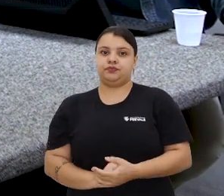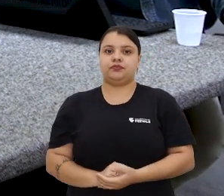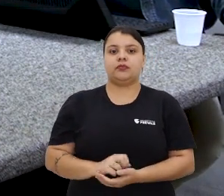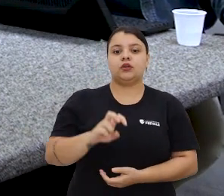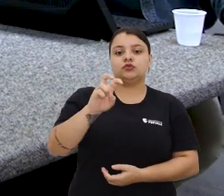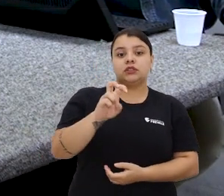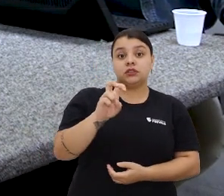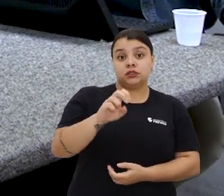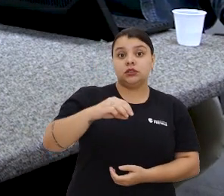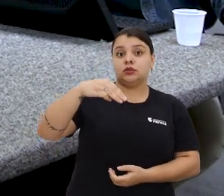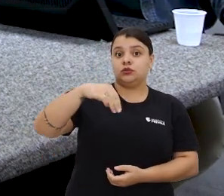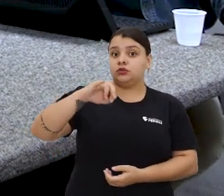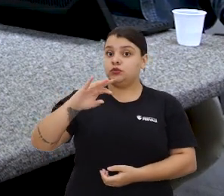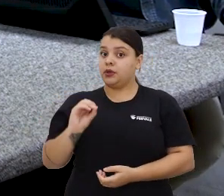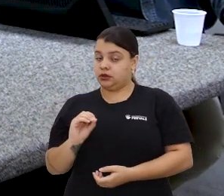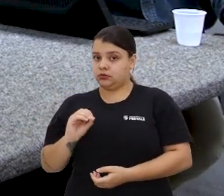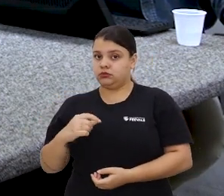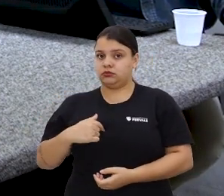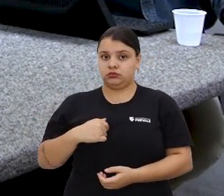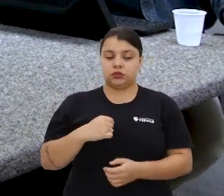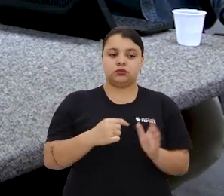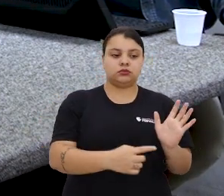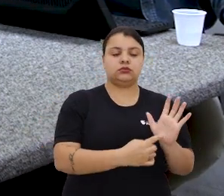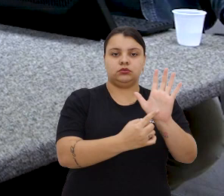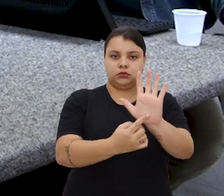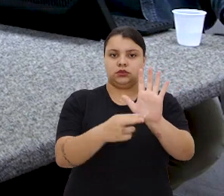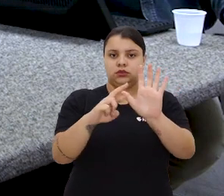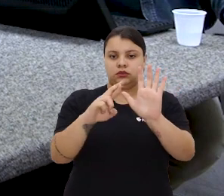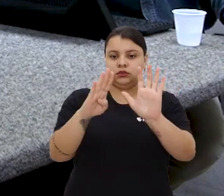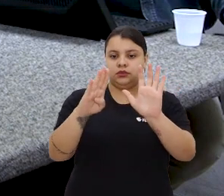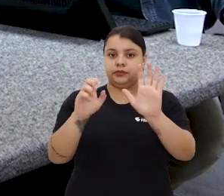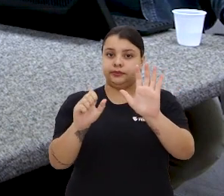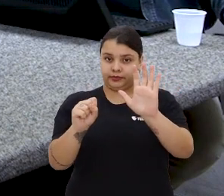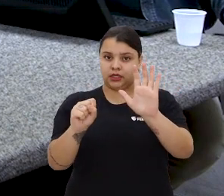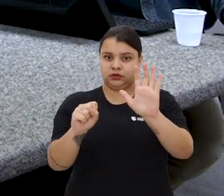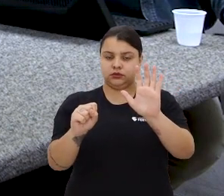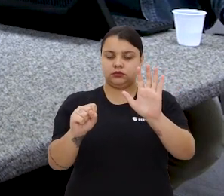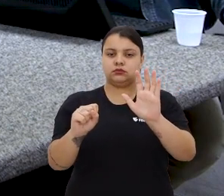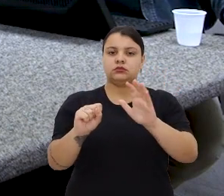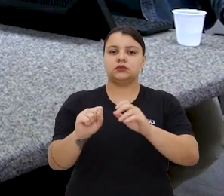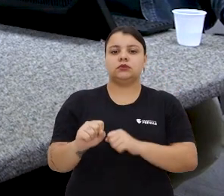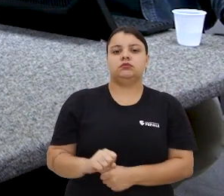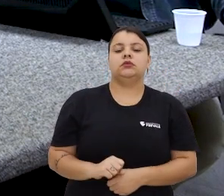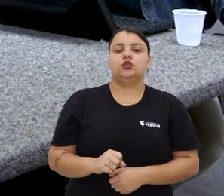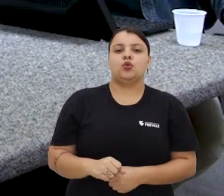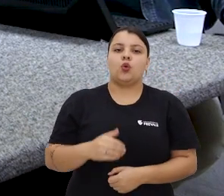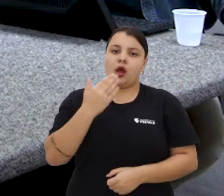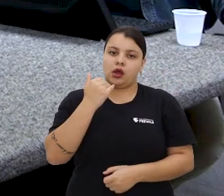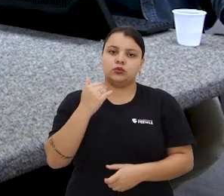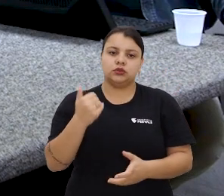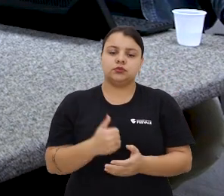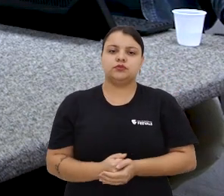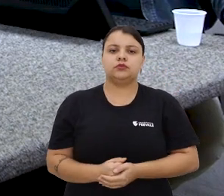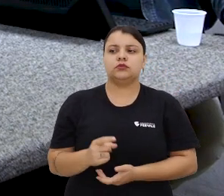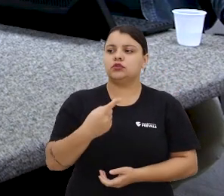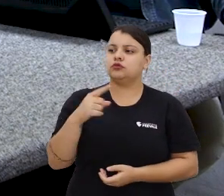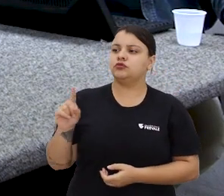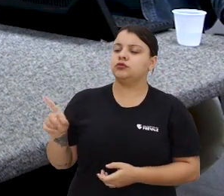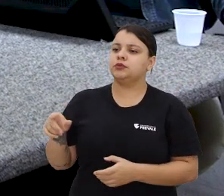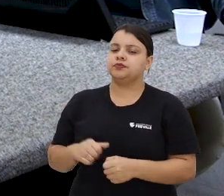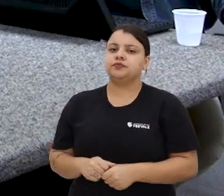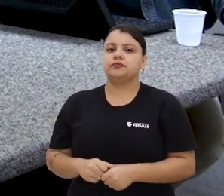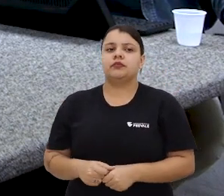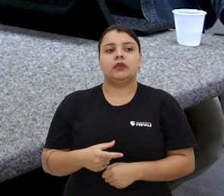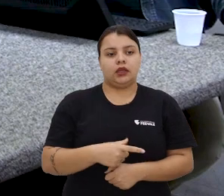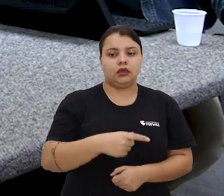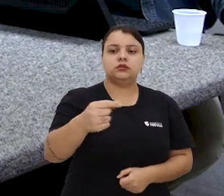de 2014, eu sou apresentado na RBS, no Jornal do Almoço, saio do Jornal do Almoço, vou para sala de redação, saio